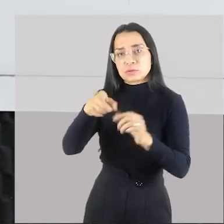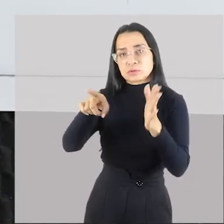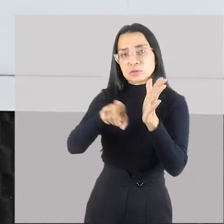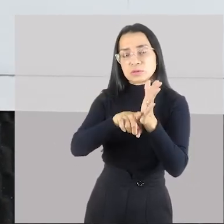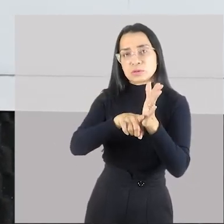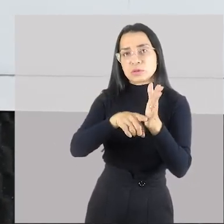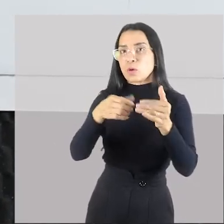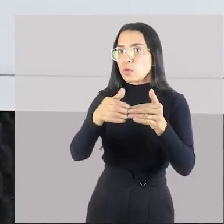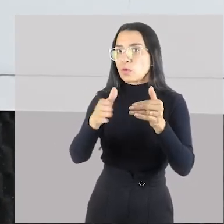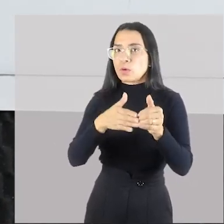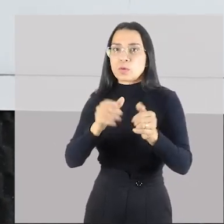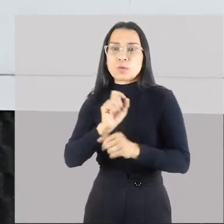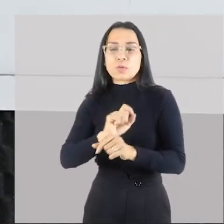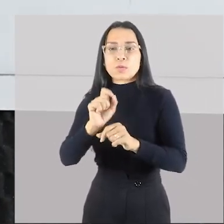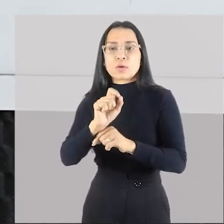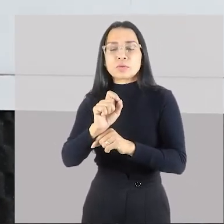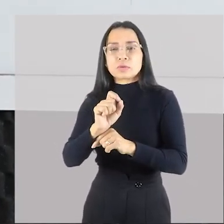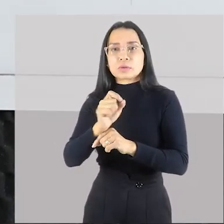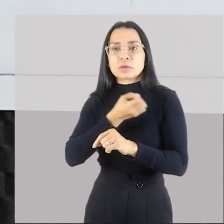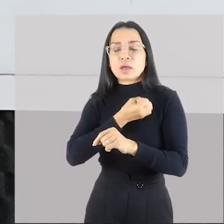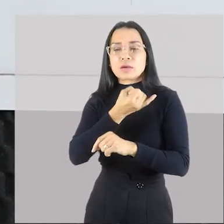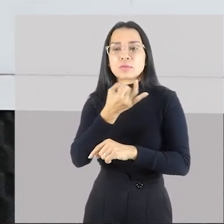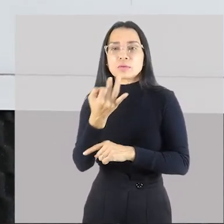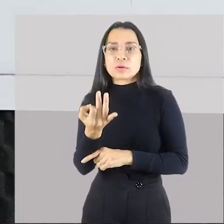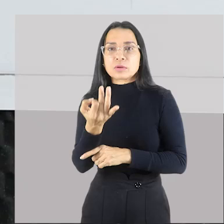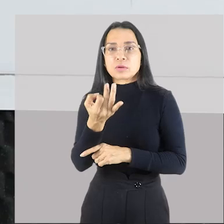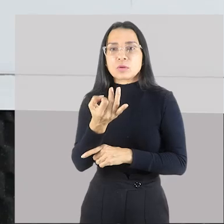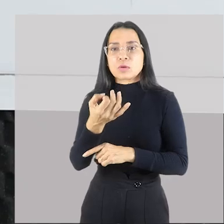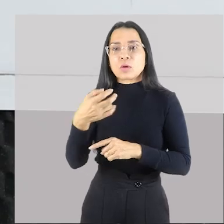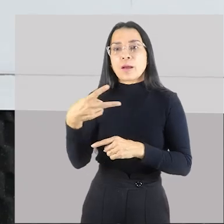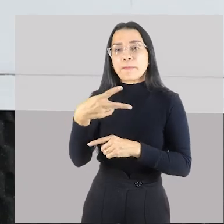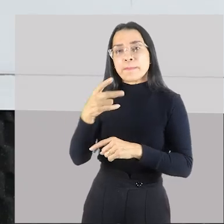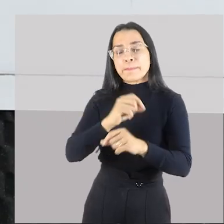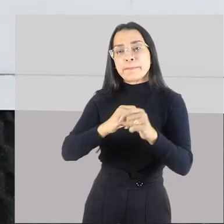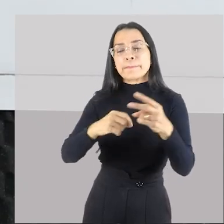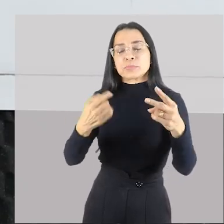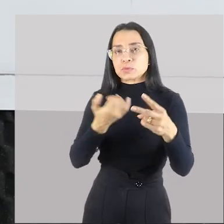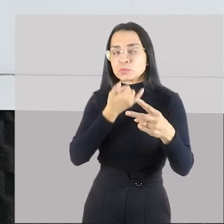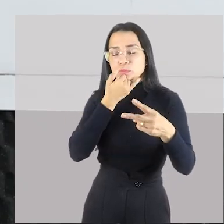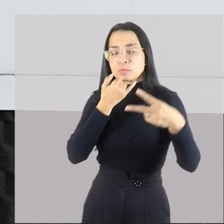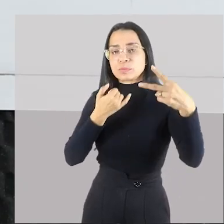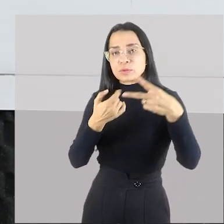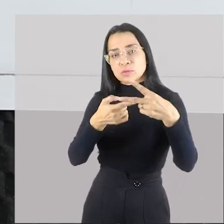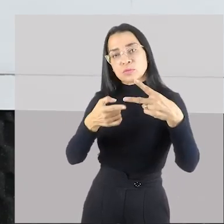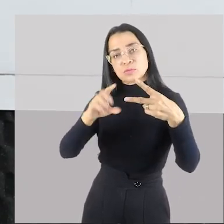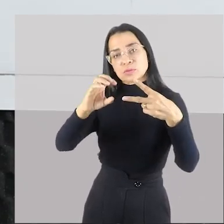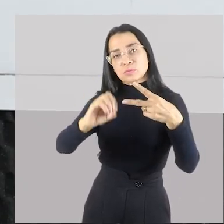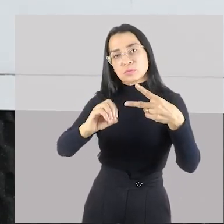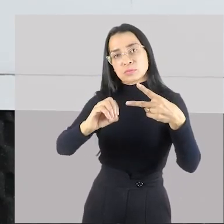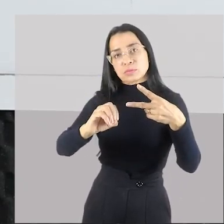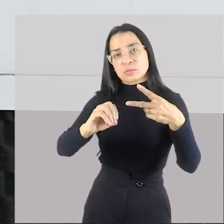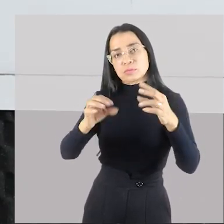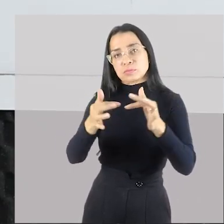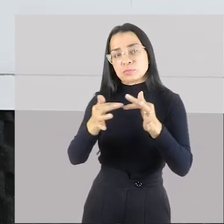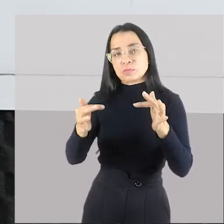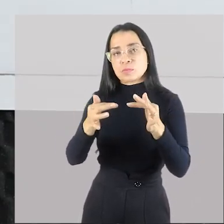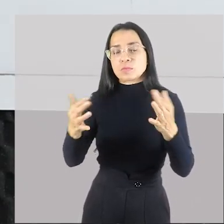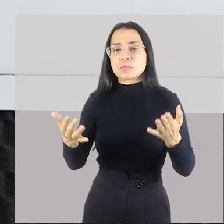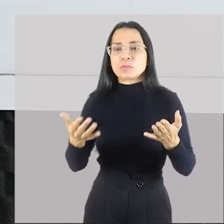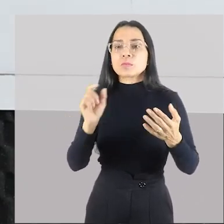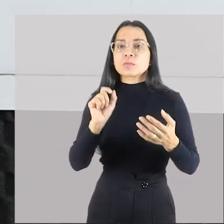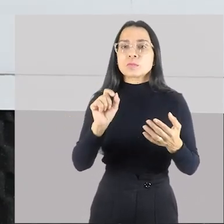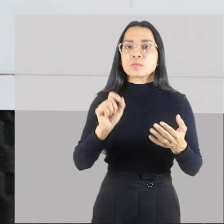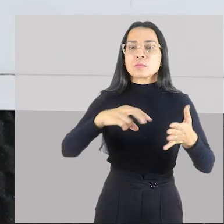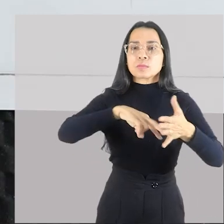menor do que o zero da função. Ou seja, para qualquer x menor do que o zero da função. Então,